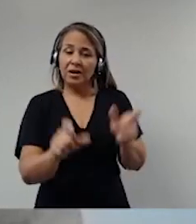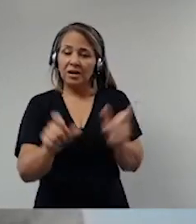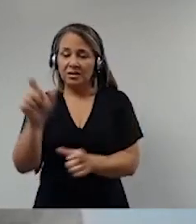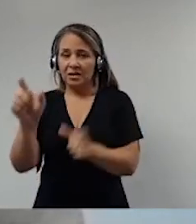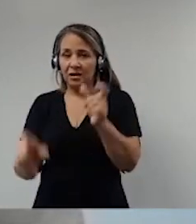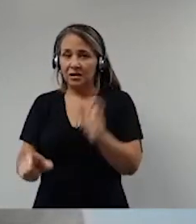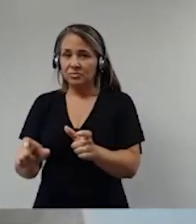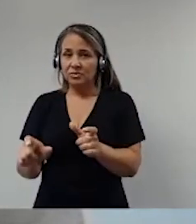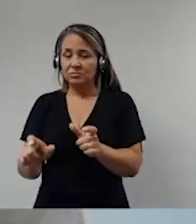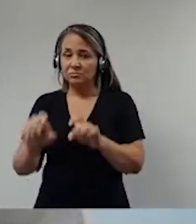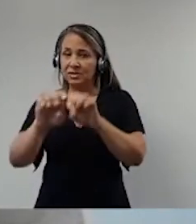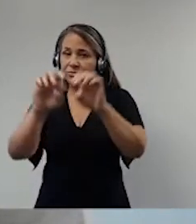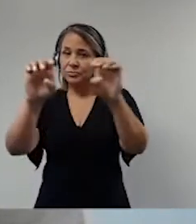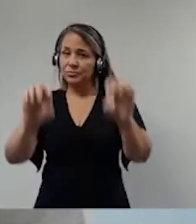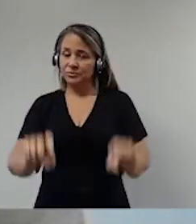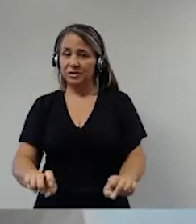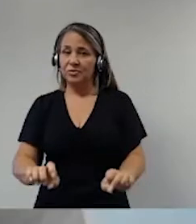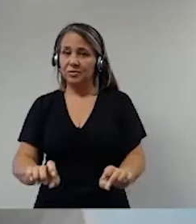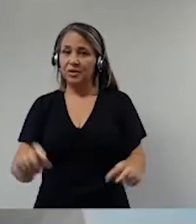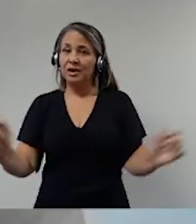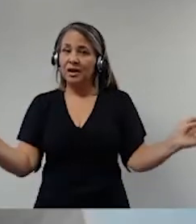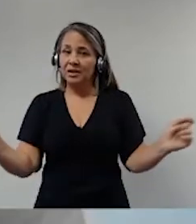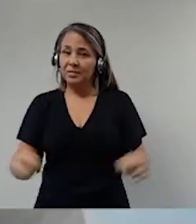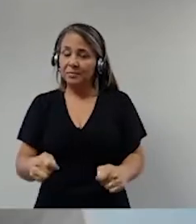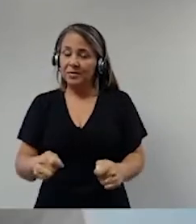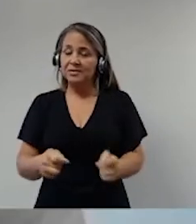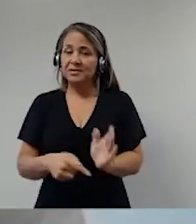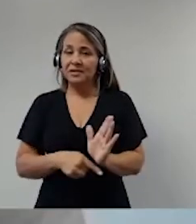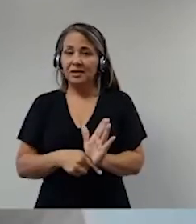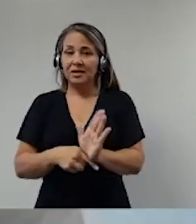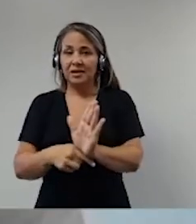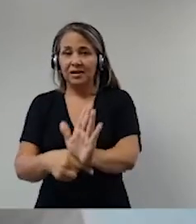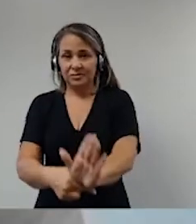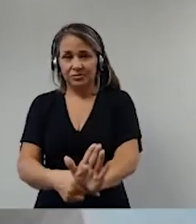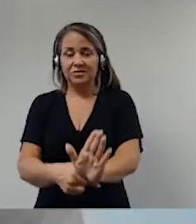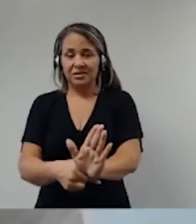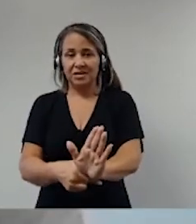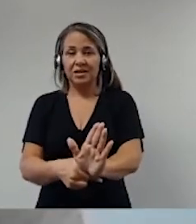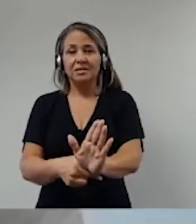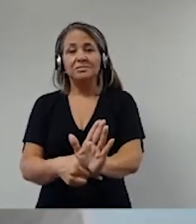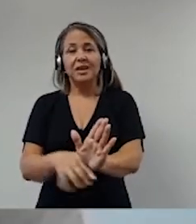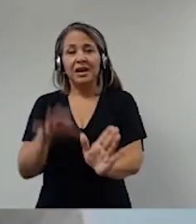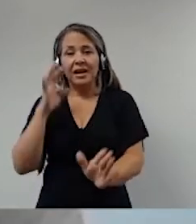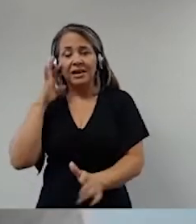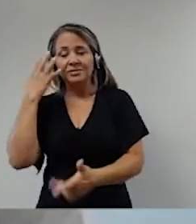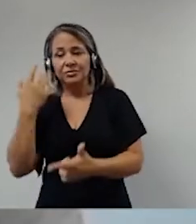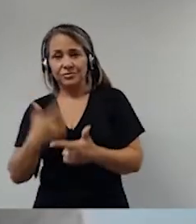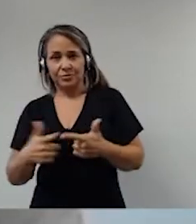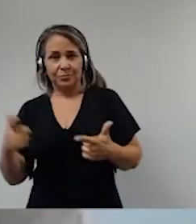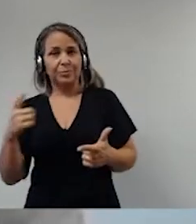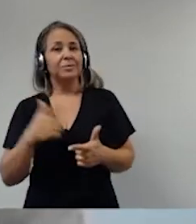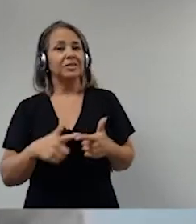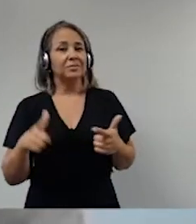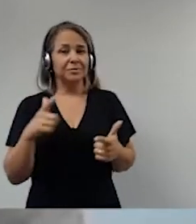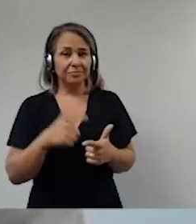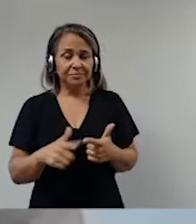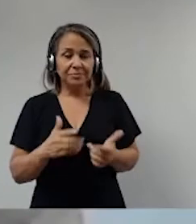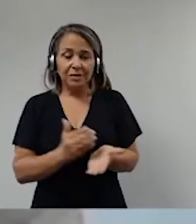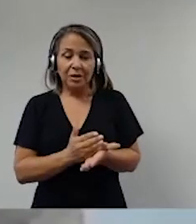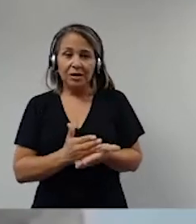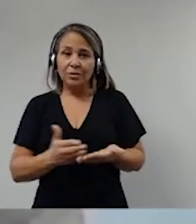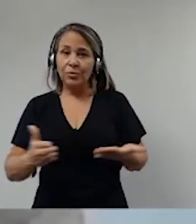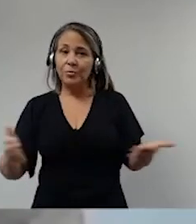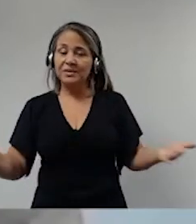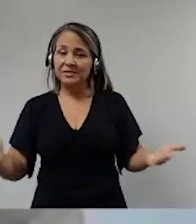característica estrutural, que possa abordar esse problema, esse grave problema, a